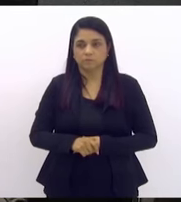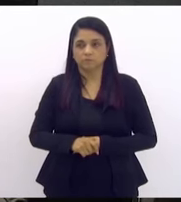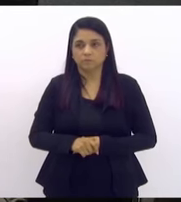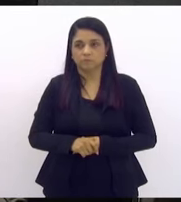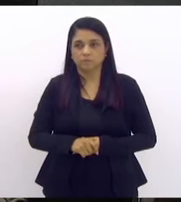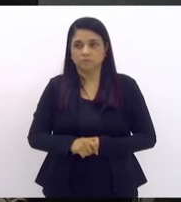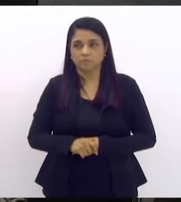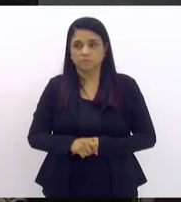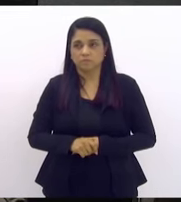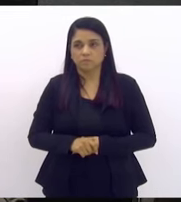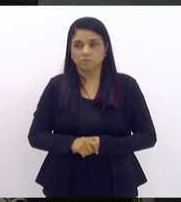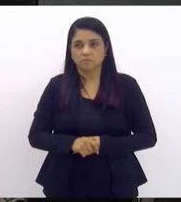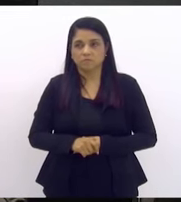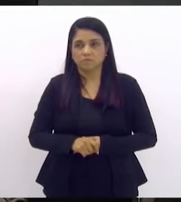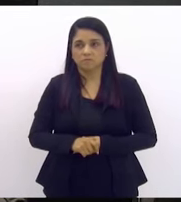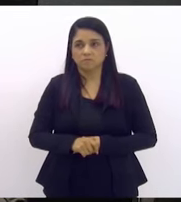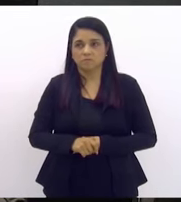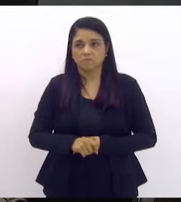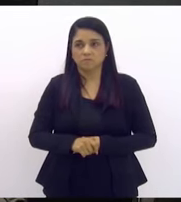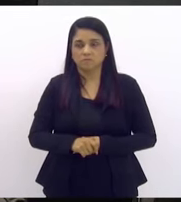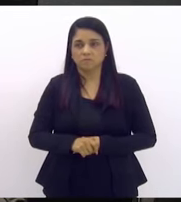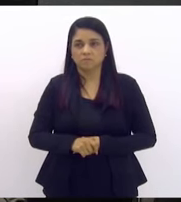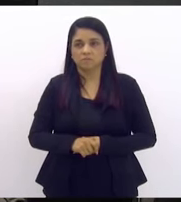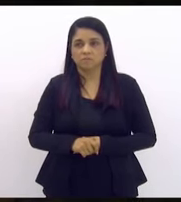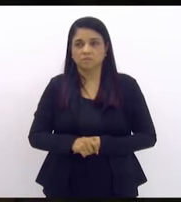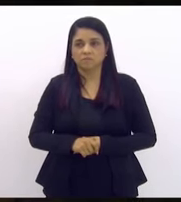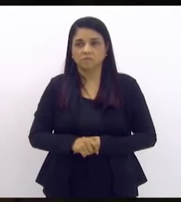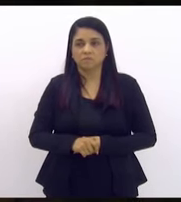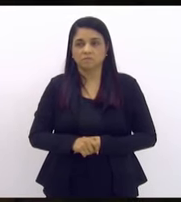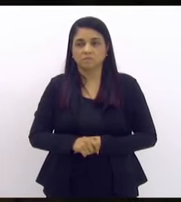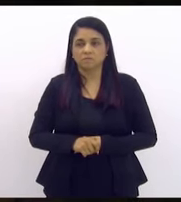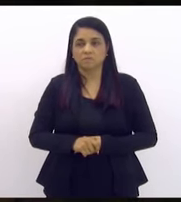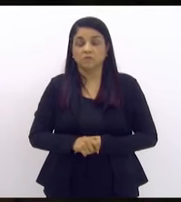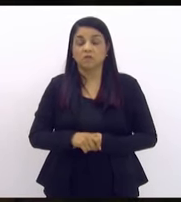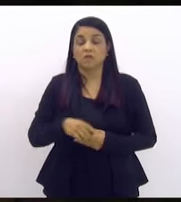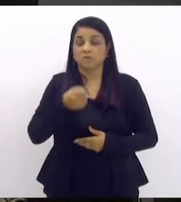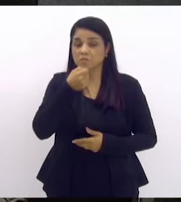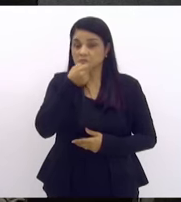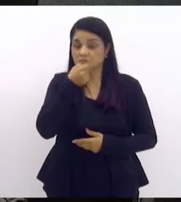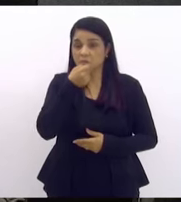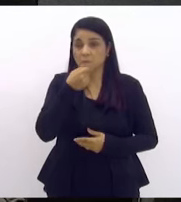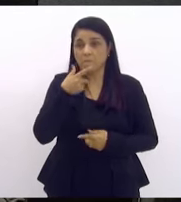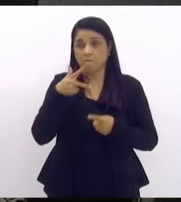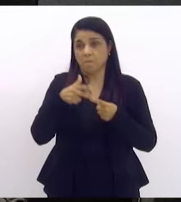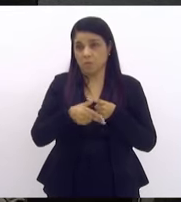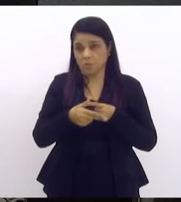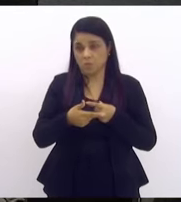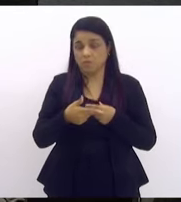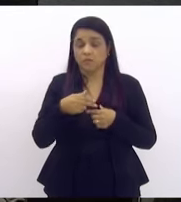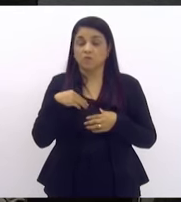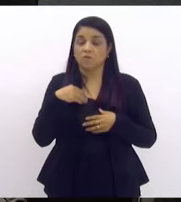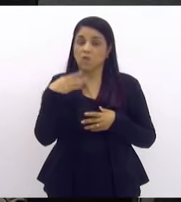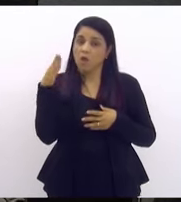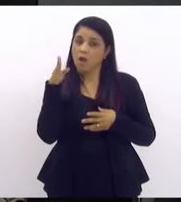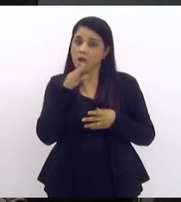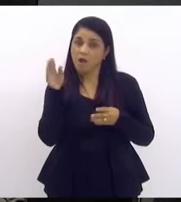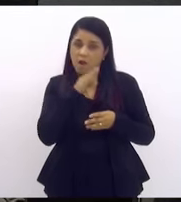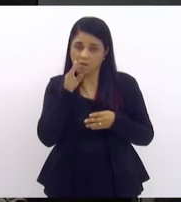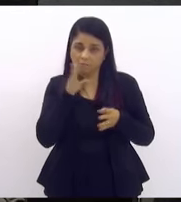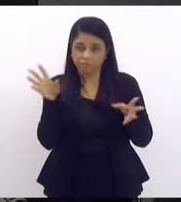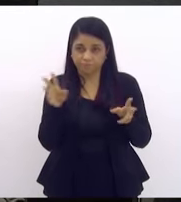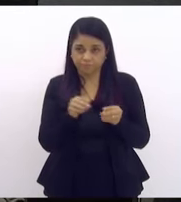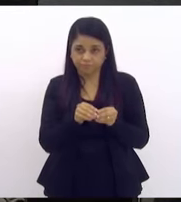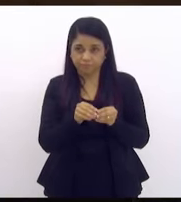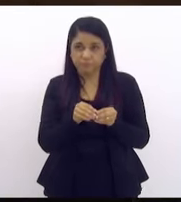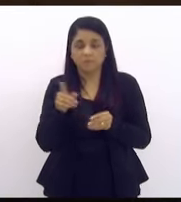Passa no outro. O microfone continua sem funcionar. Vou ser bem breve, inclusive para dar o espaço também